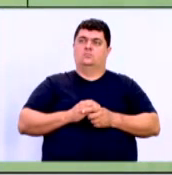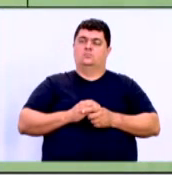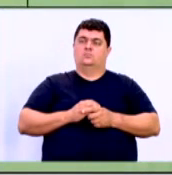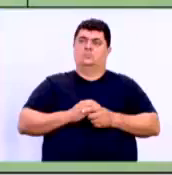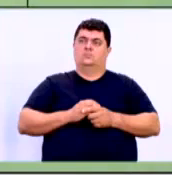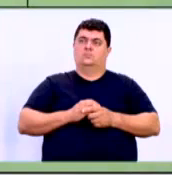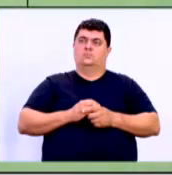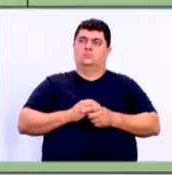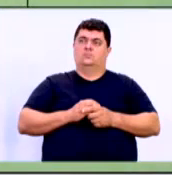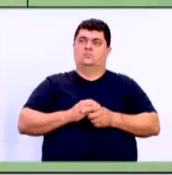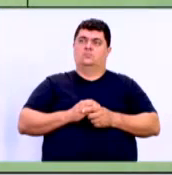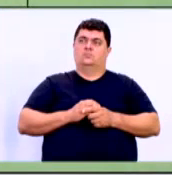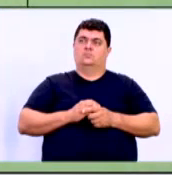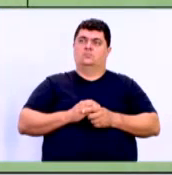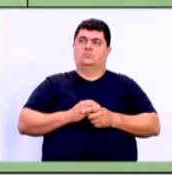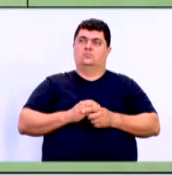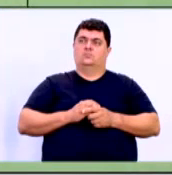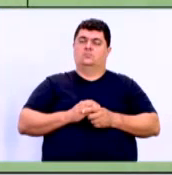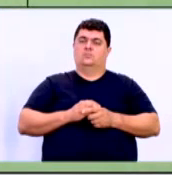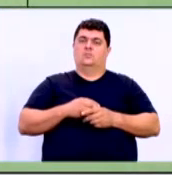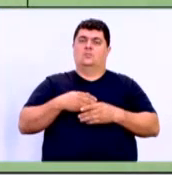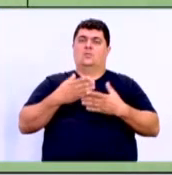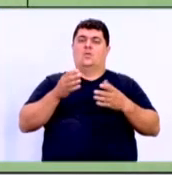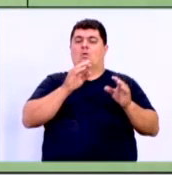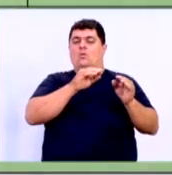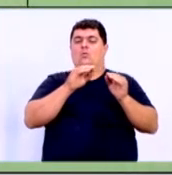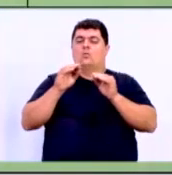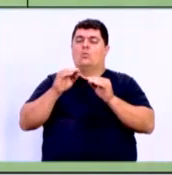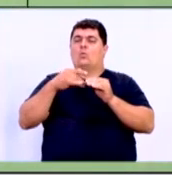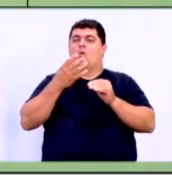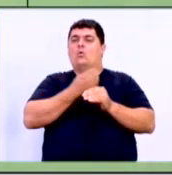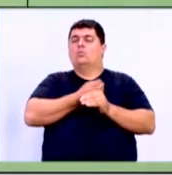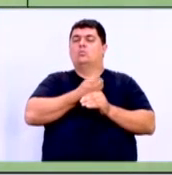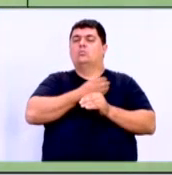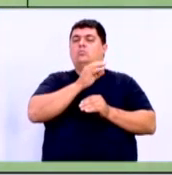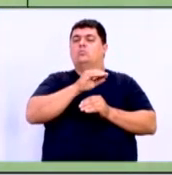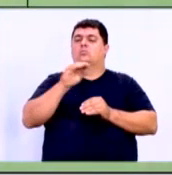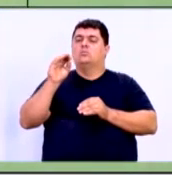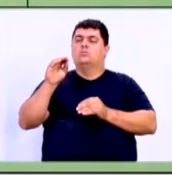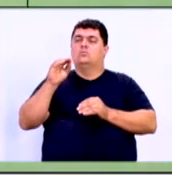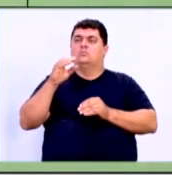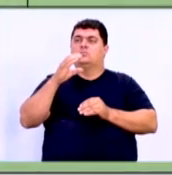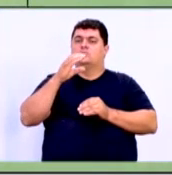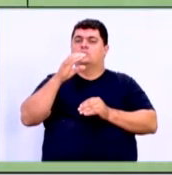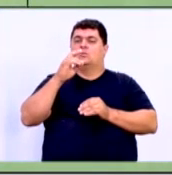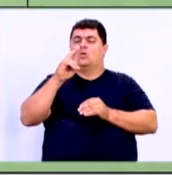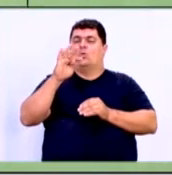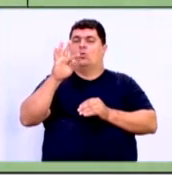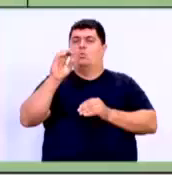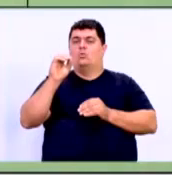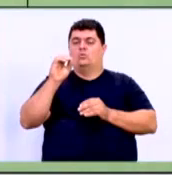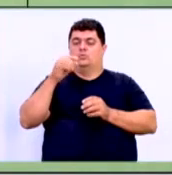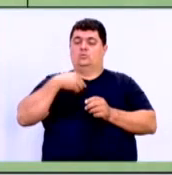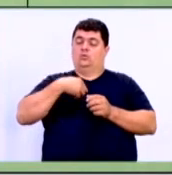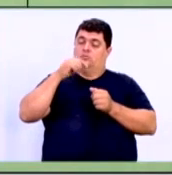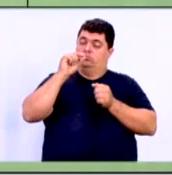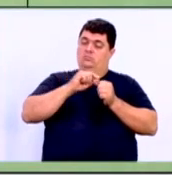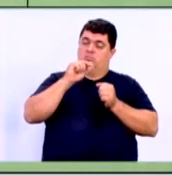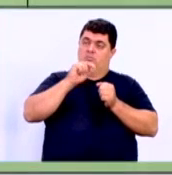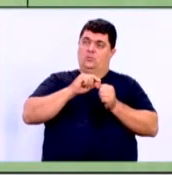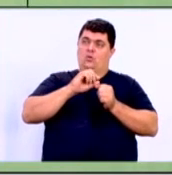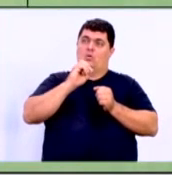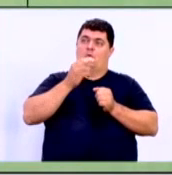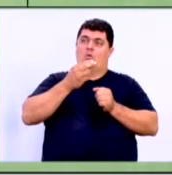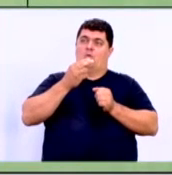queria saber de você, aluno. Qual valor vai vir aqui? O custo do que eu produzi ou